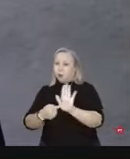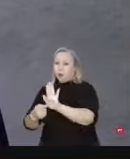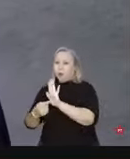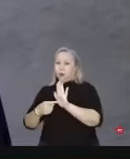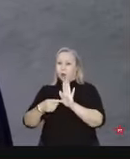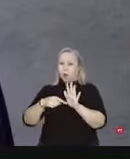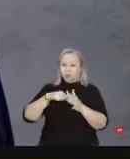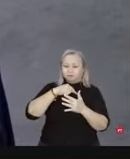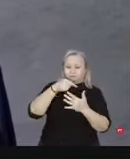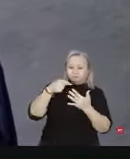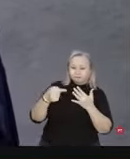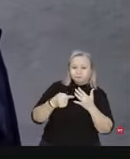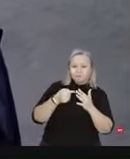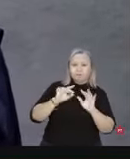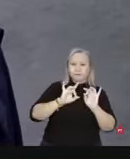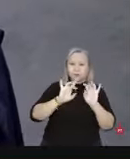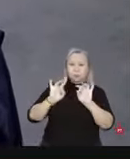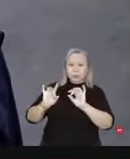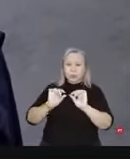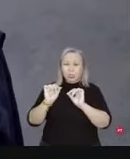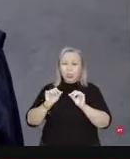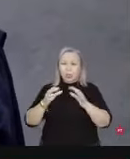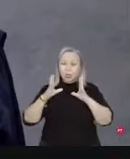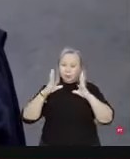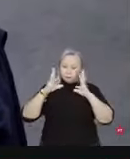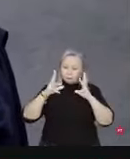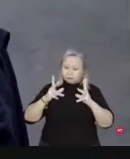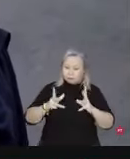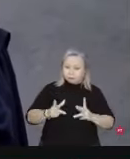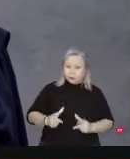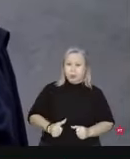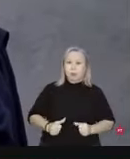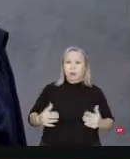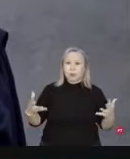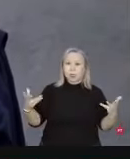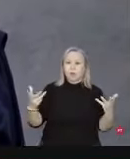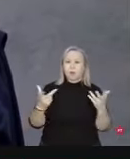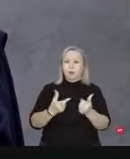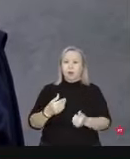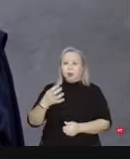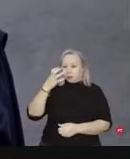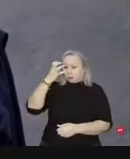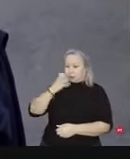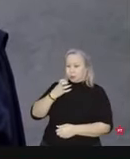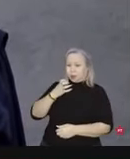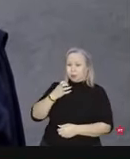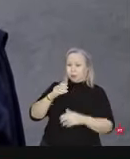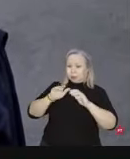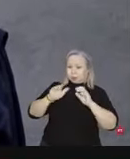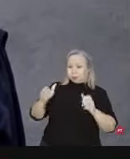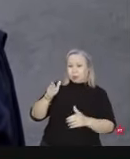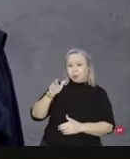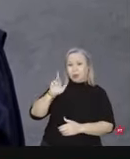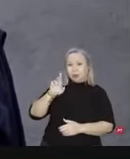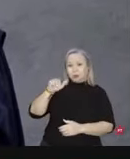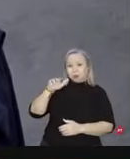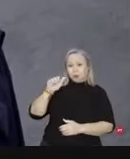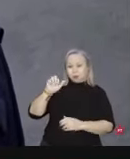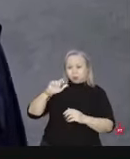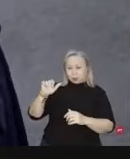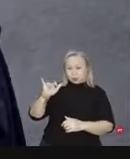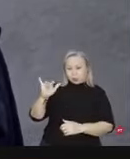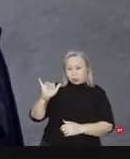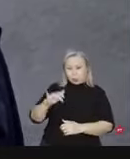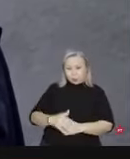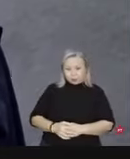passo a total lisura, confiabilidade e seriedade de nossas urnas eletrônicas. O ataque